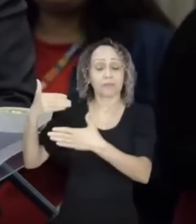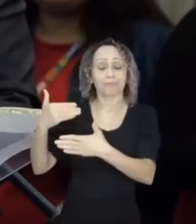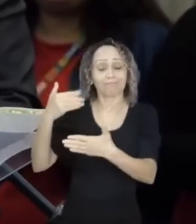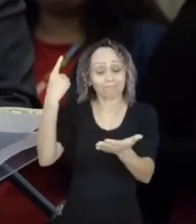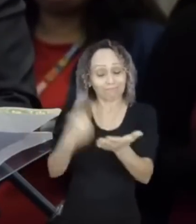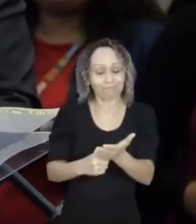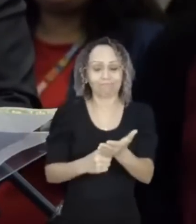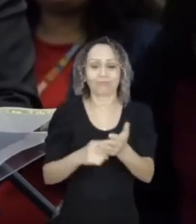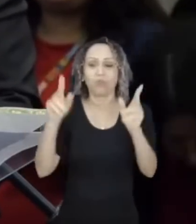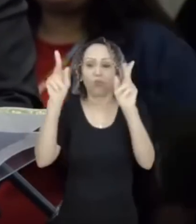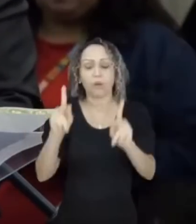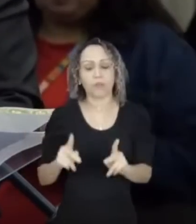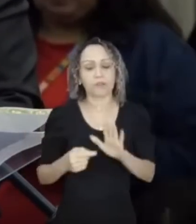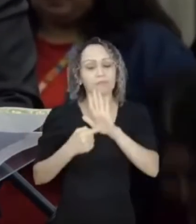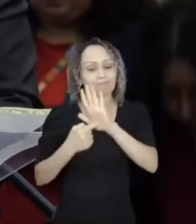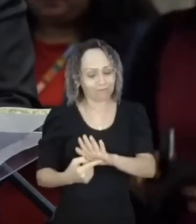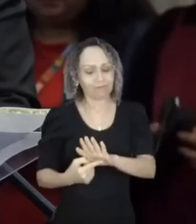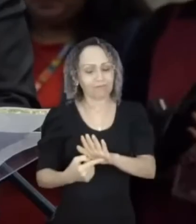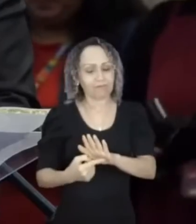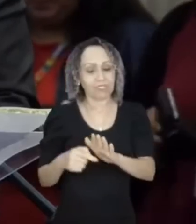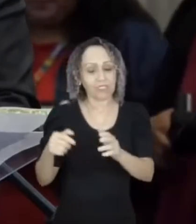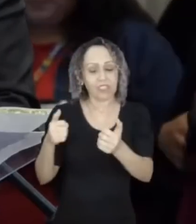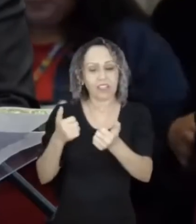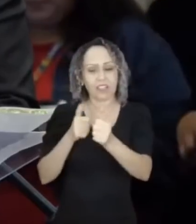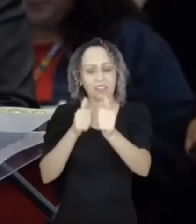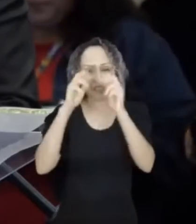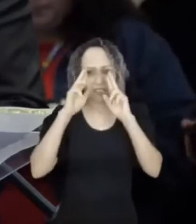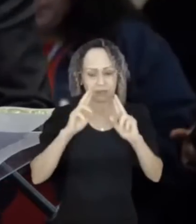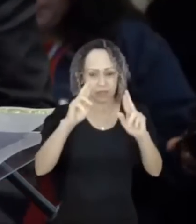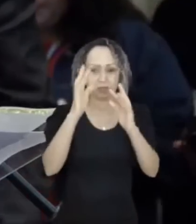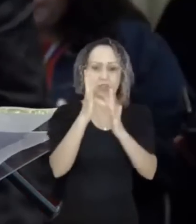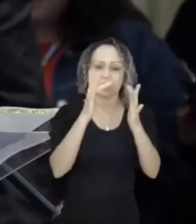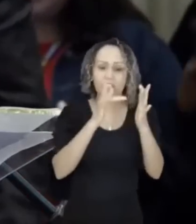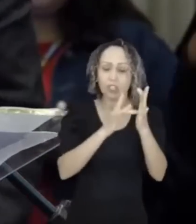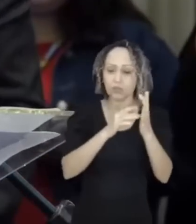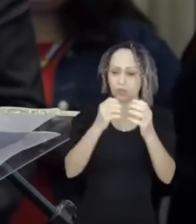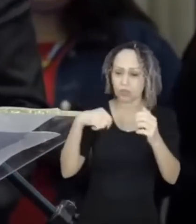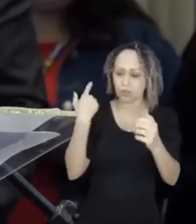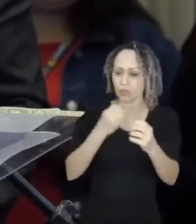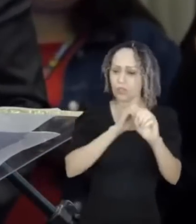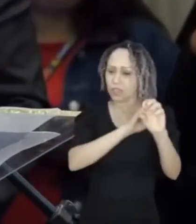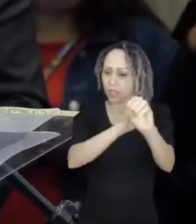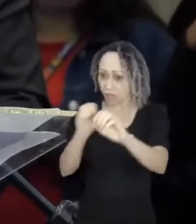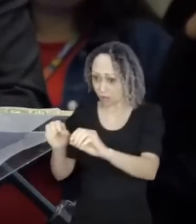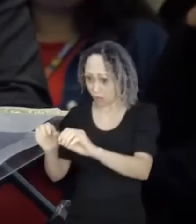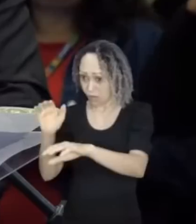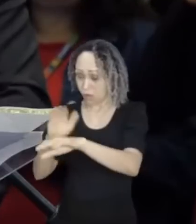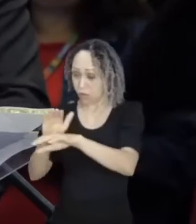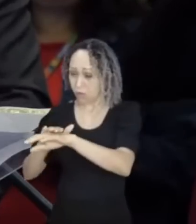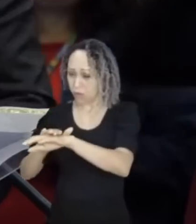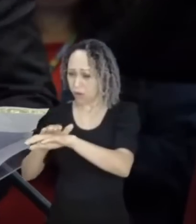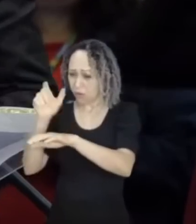seguindo o que Jesus nos ensinou. Dai a César o que é de César, dai a Deus o que é de Deus. Outro compromisso